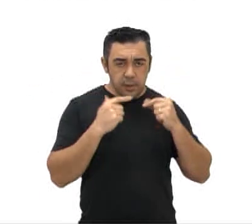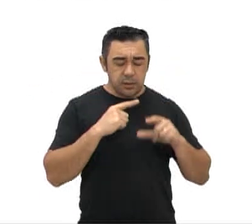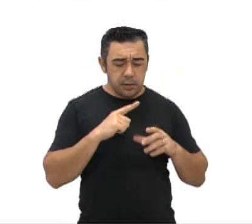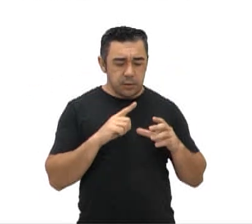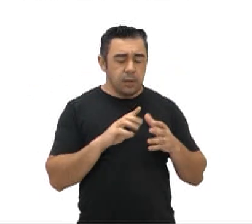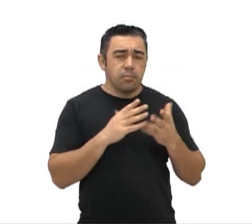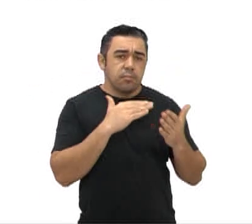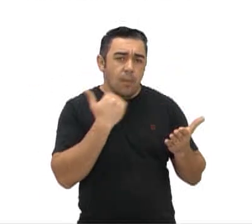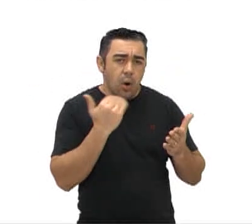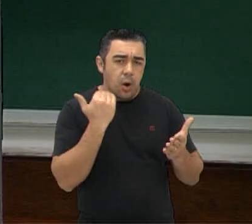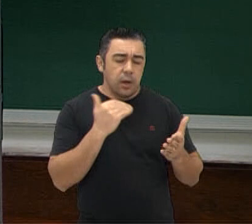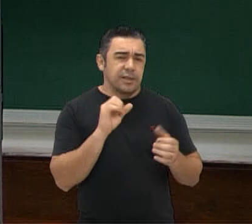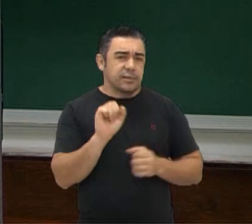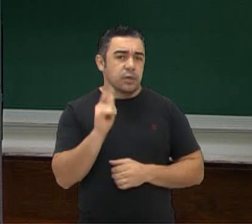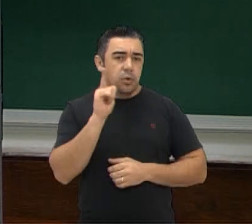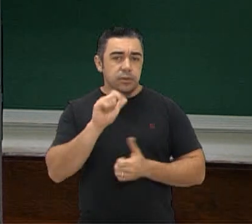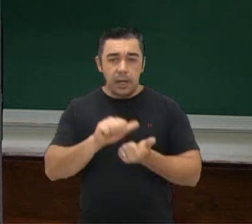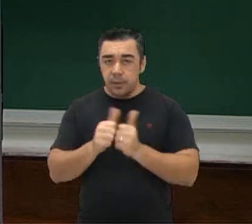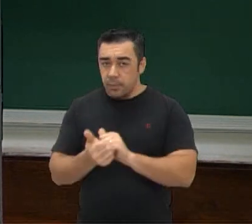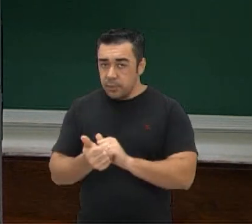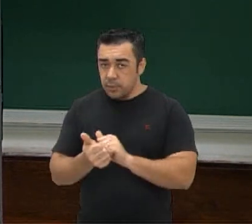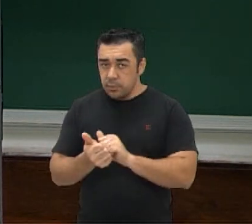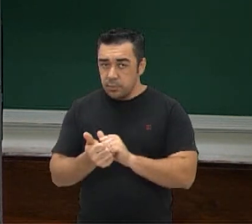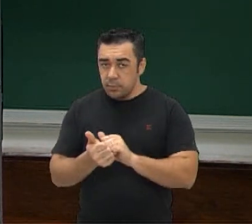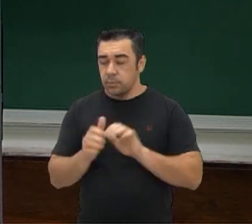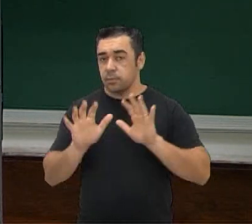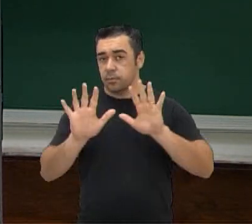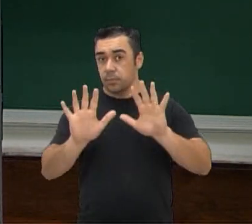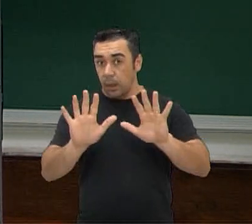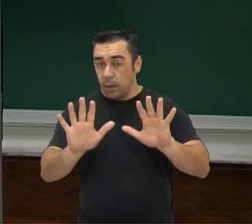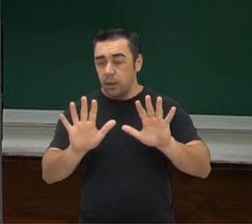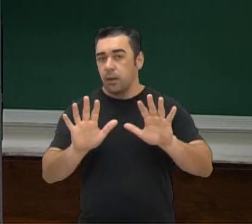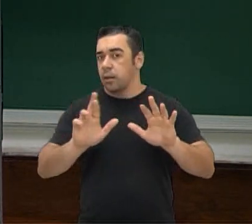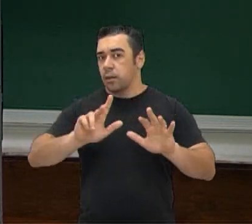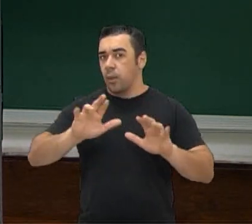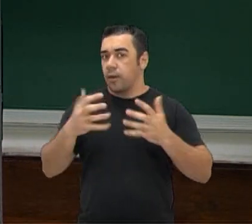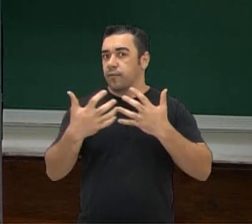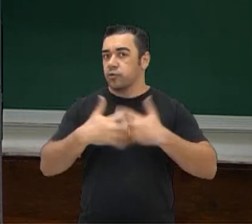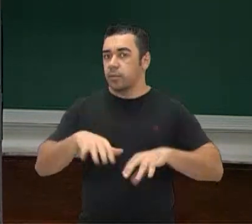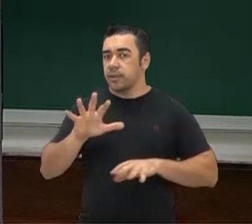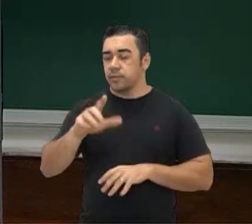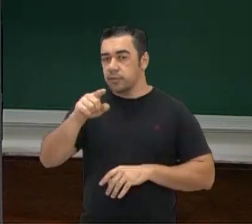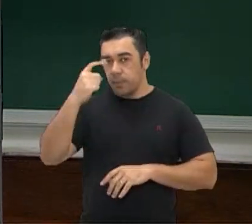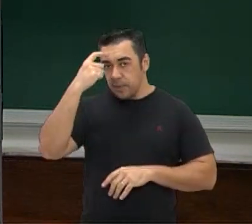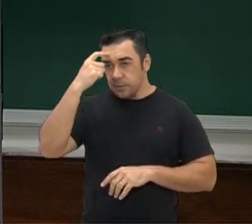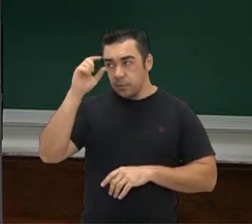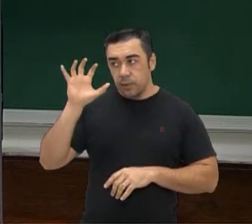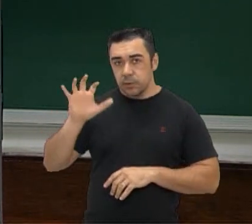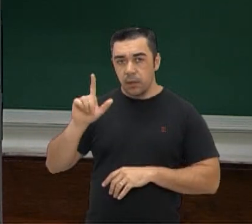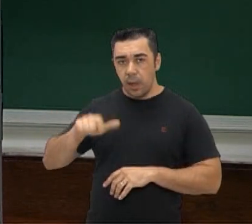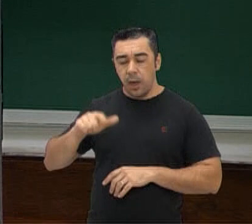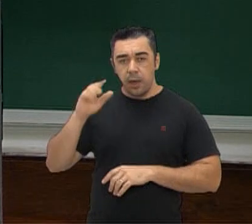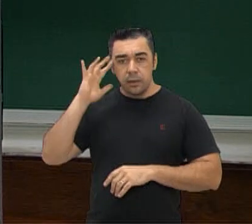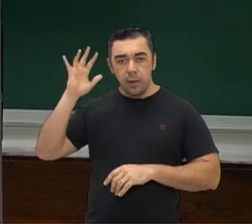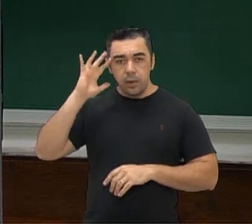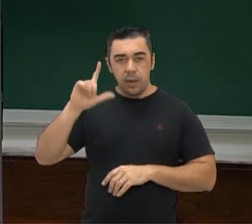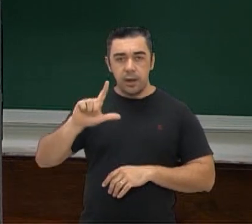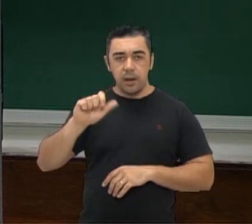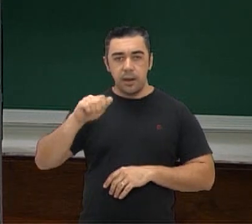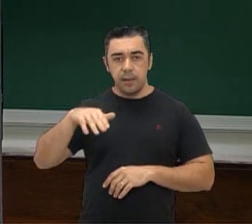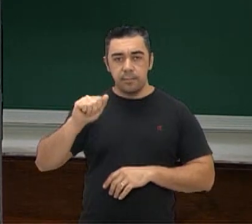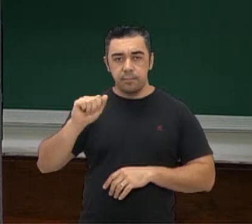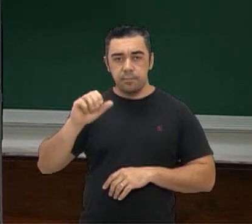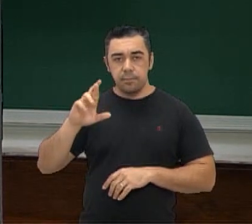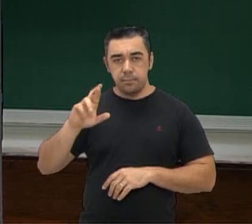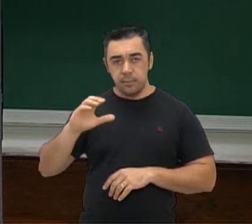se adaptar ao meio? Emily, não é bem assim que funciona, né? Quando você fala assim, você está pensando lá na teoria do Lamarck, que o organismo ele consegue